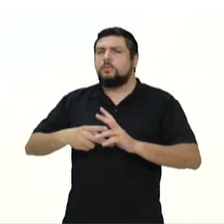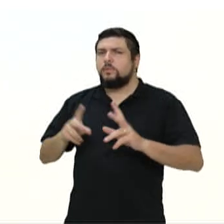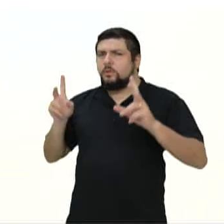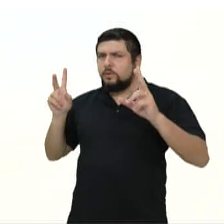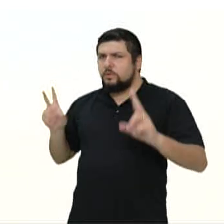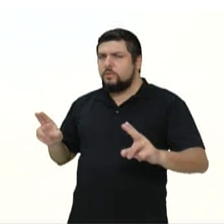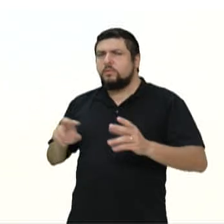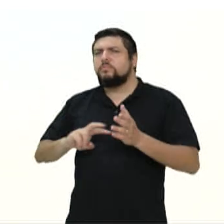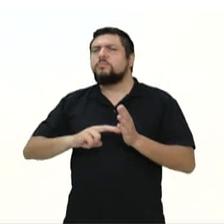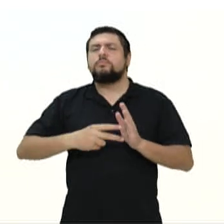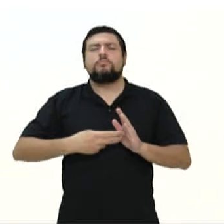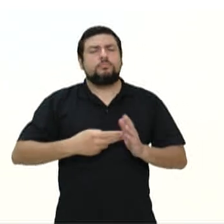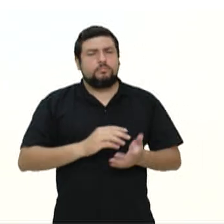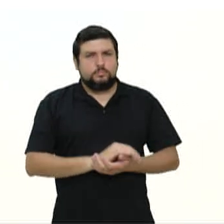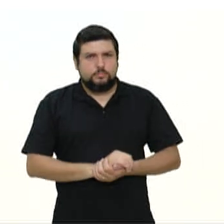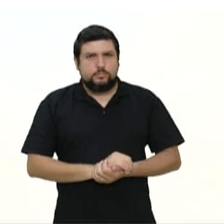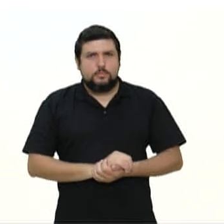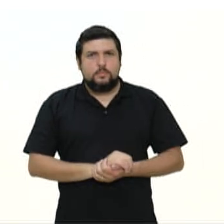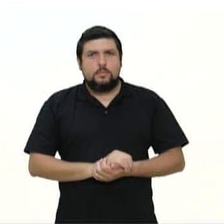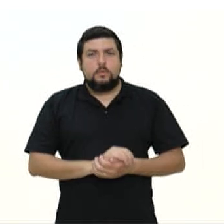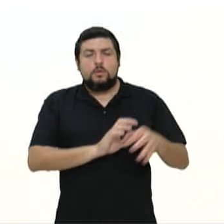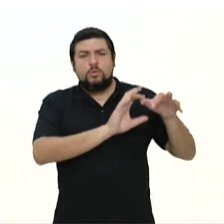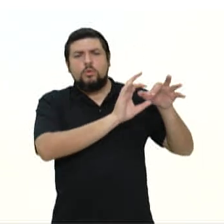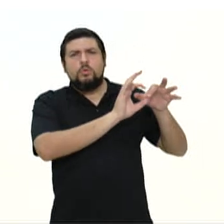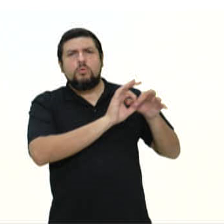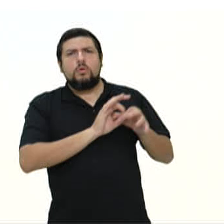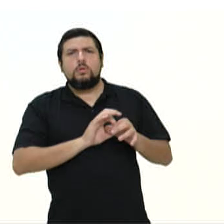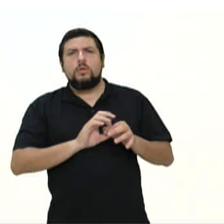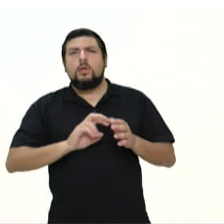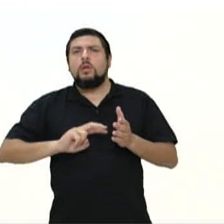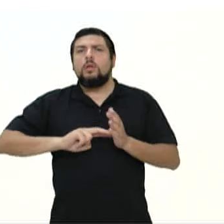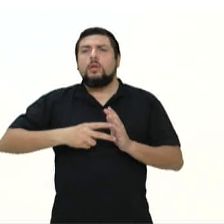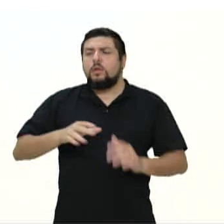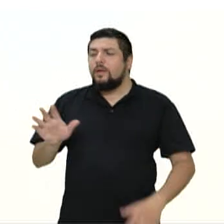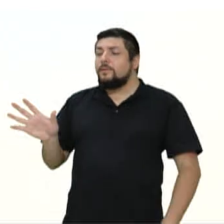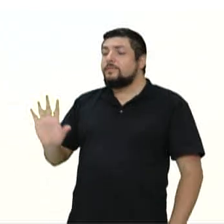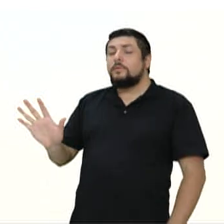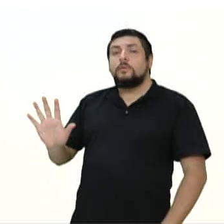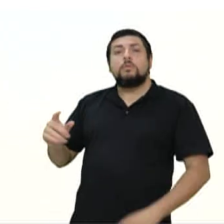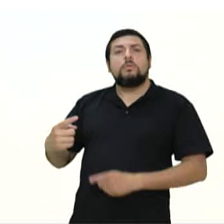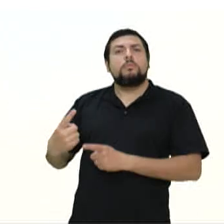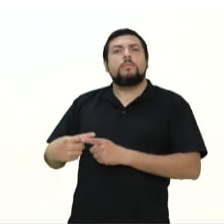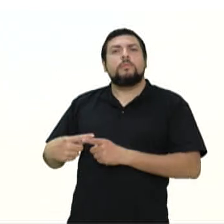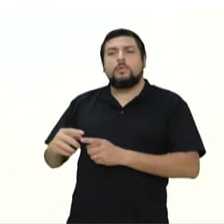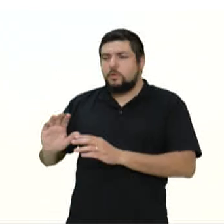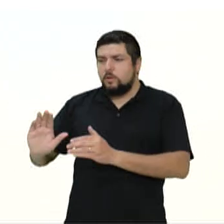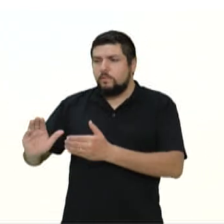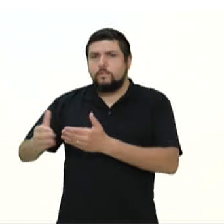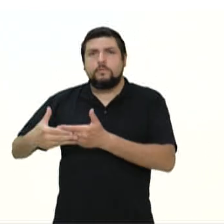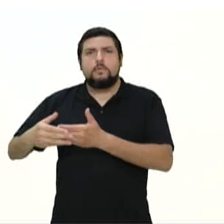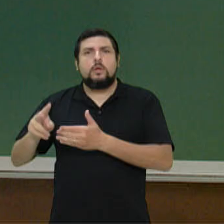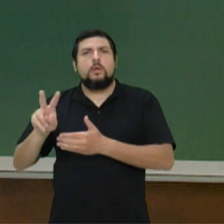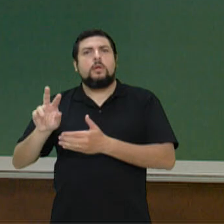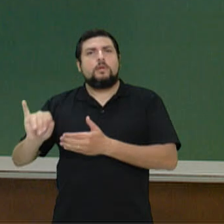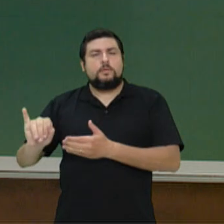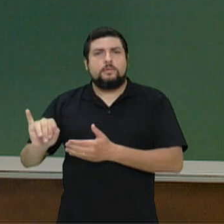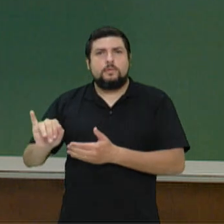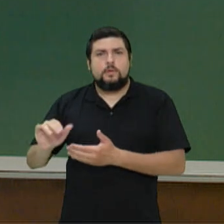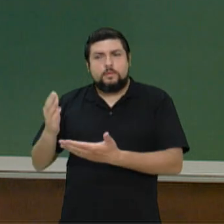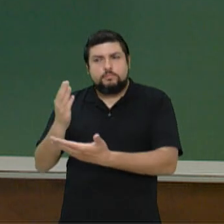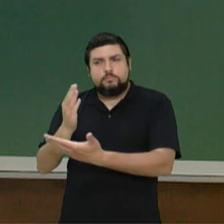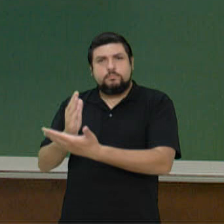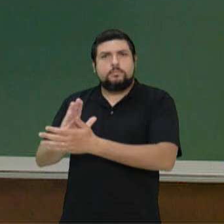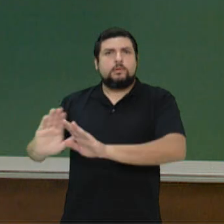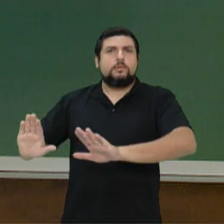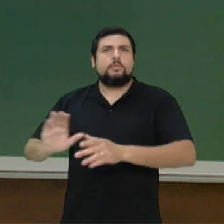O que significa? No contexto, significa fechar, pôr um fim, encerrar, não é